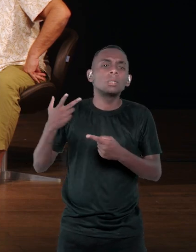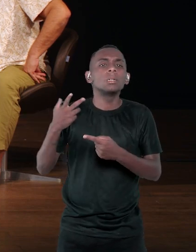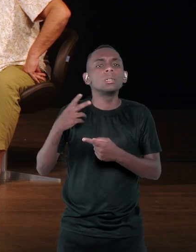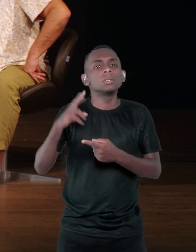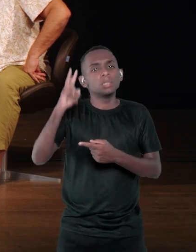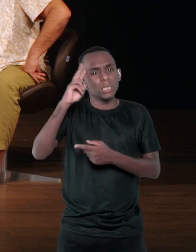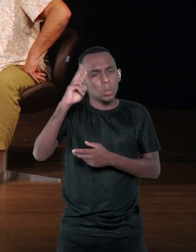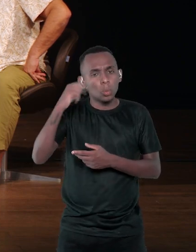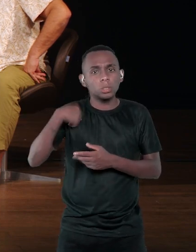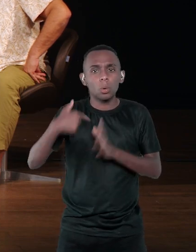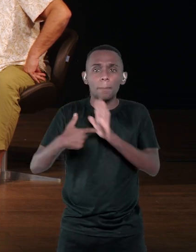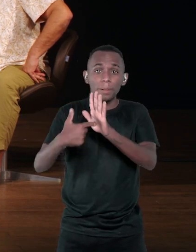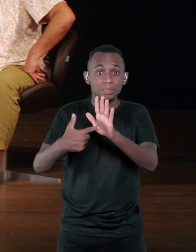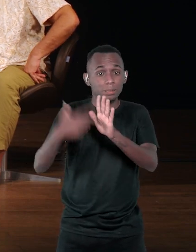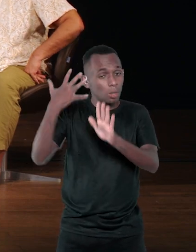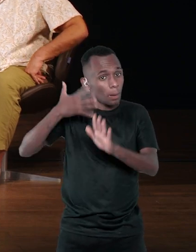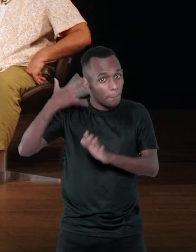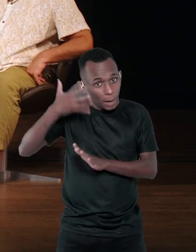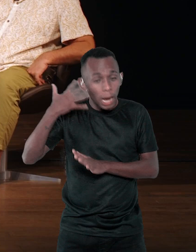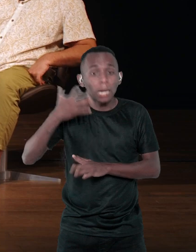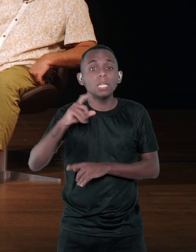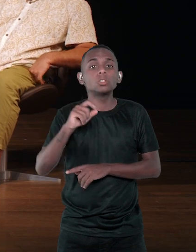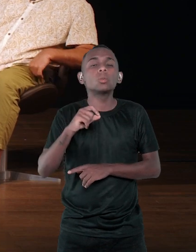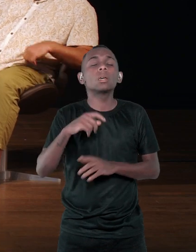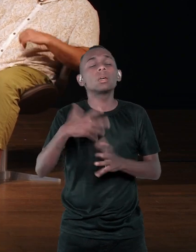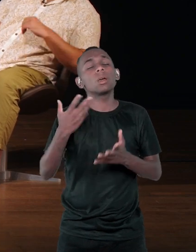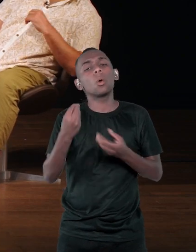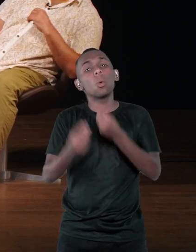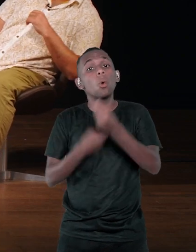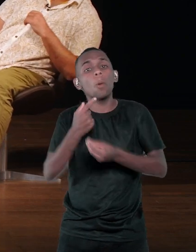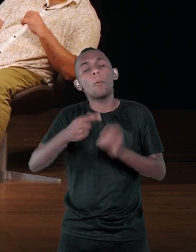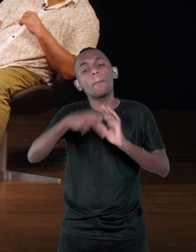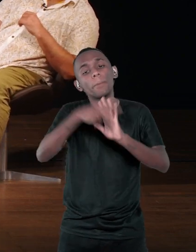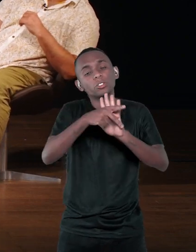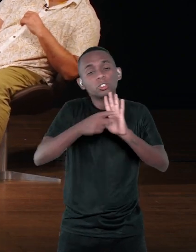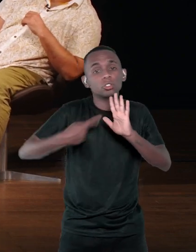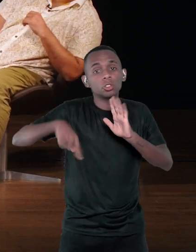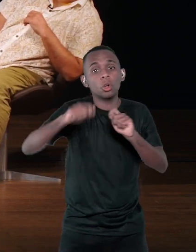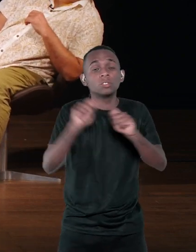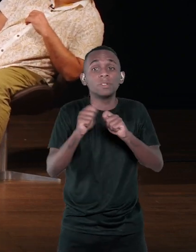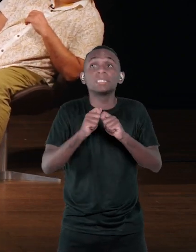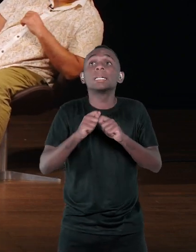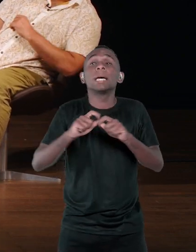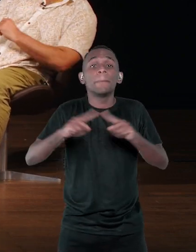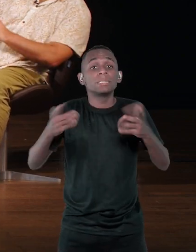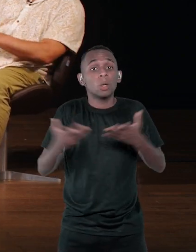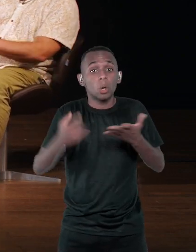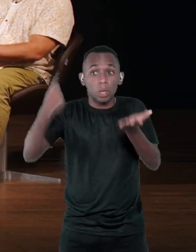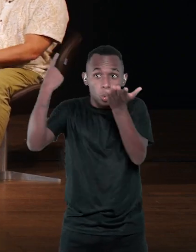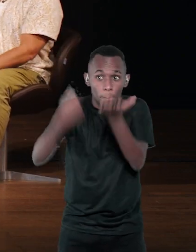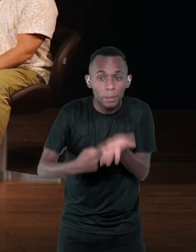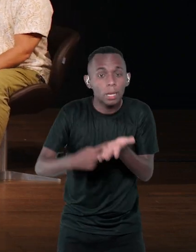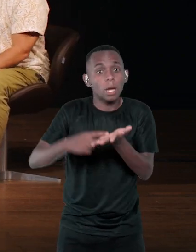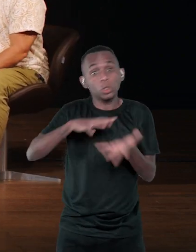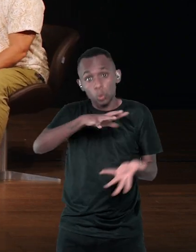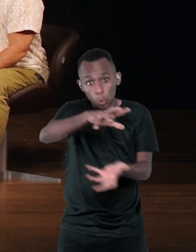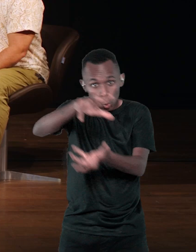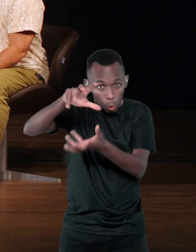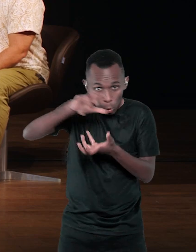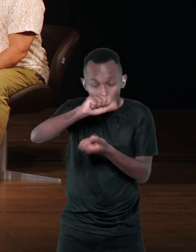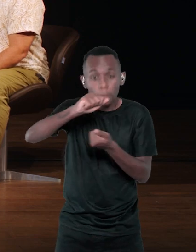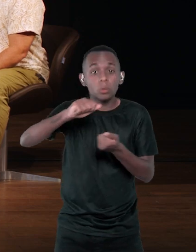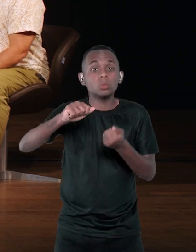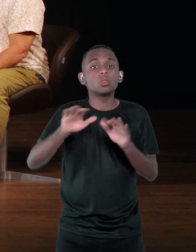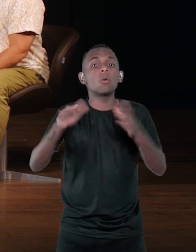sobre esse programa, como a gente está fazendo, e a gente agora integra o Pacto Global e mais uma perspectiva de limpeza